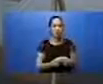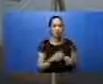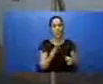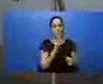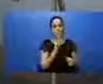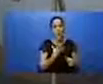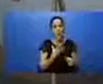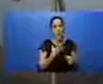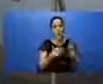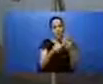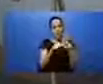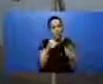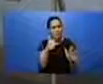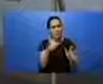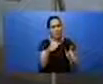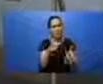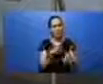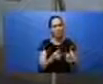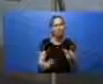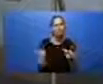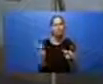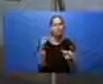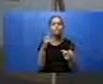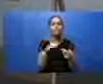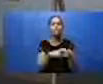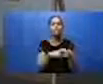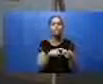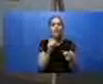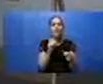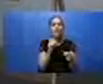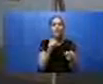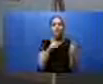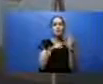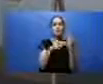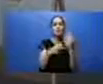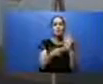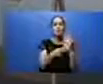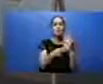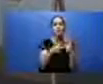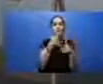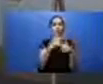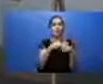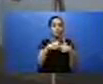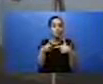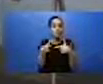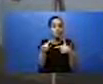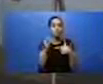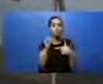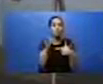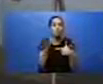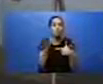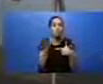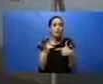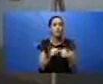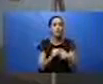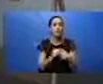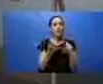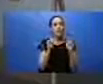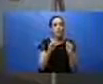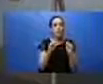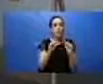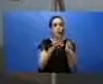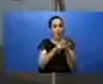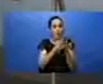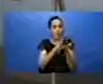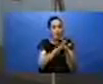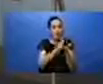Bom, primeiramente, vamos retomar o significado de divisão. Ela pode ser interpretada de